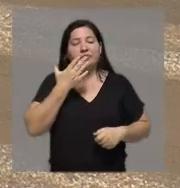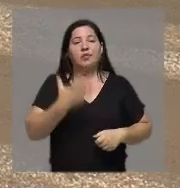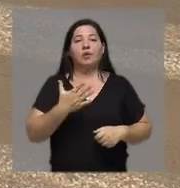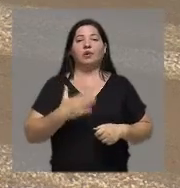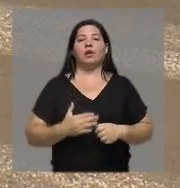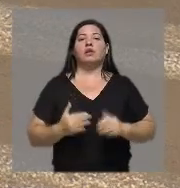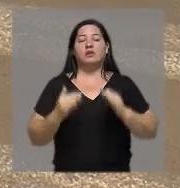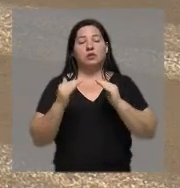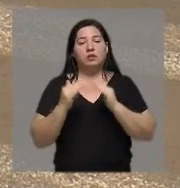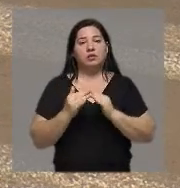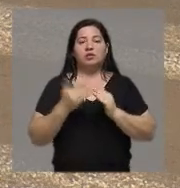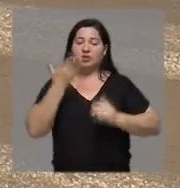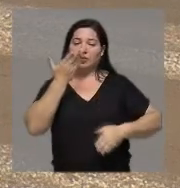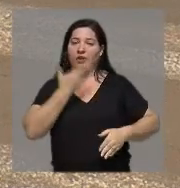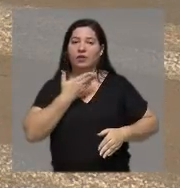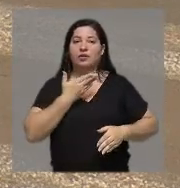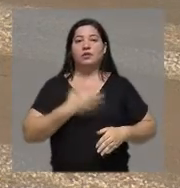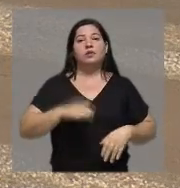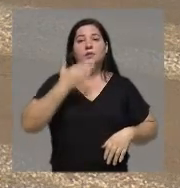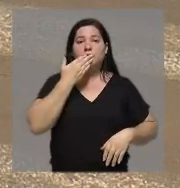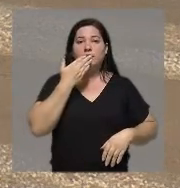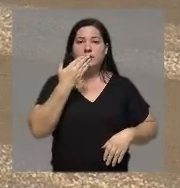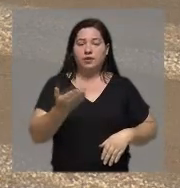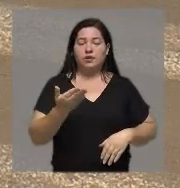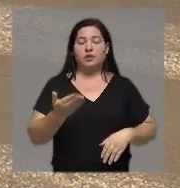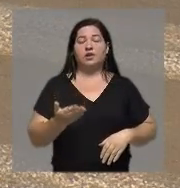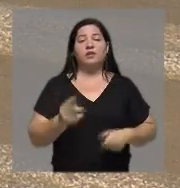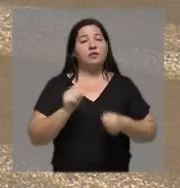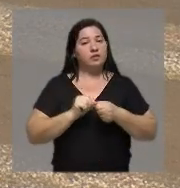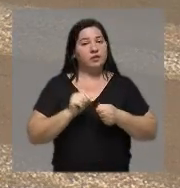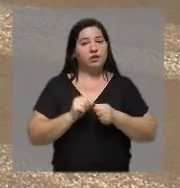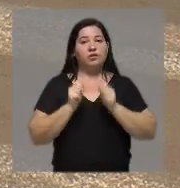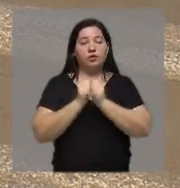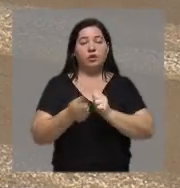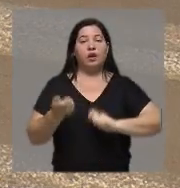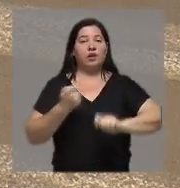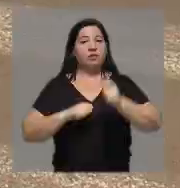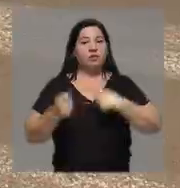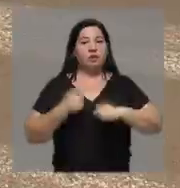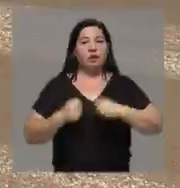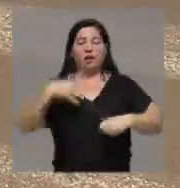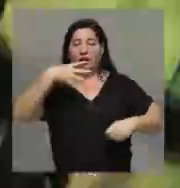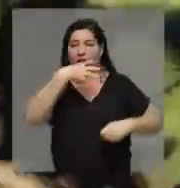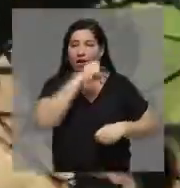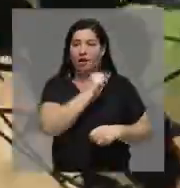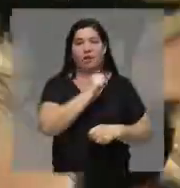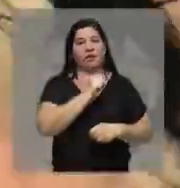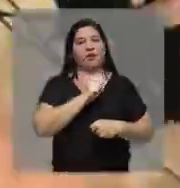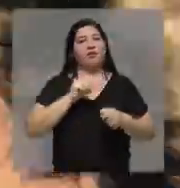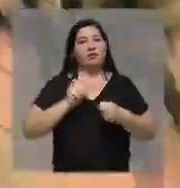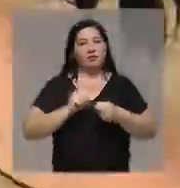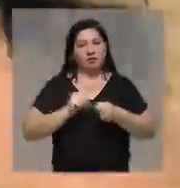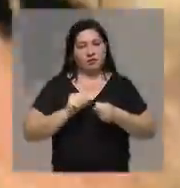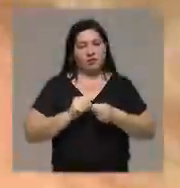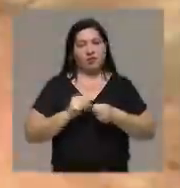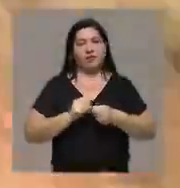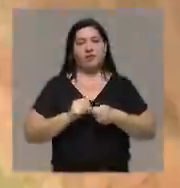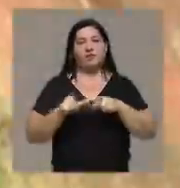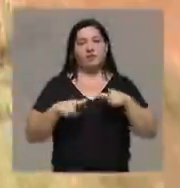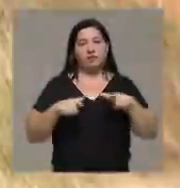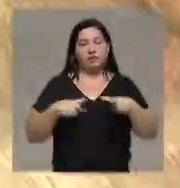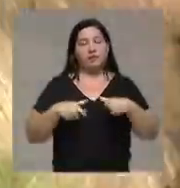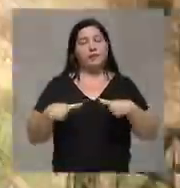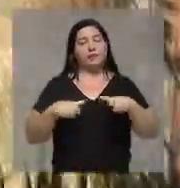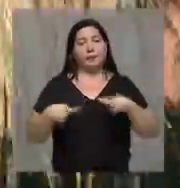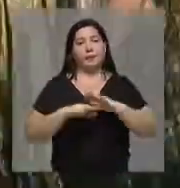de dignidade. Então por isso nós estamos fazendo aqui todos esses pedidos junto à administração, para que o mais breve possível possa estar sendo